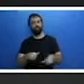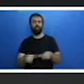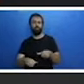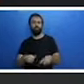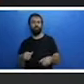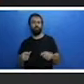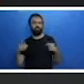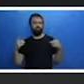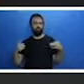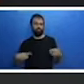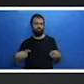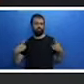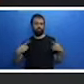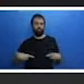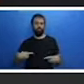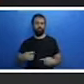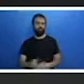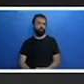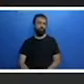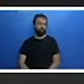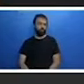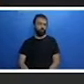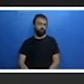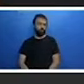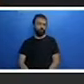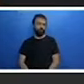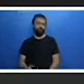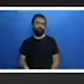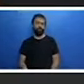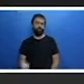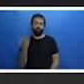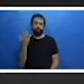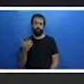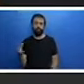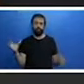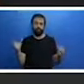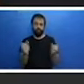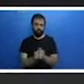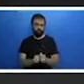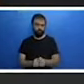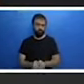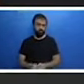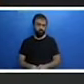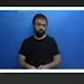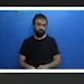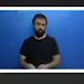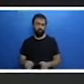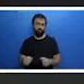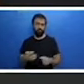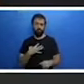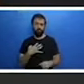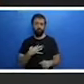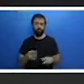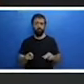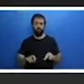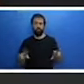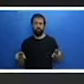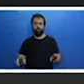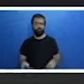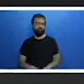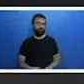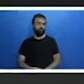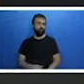desafio para poder pegar o objeto e cada vez que a gente jogar e pegar vai ser de sujeitos diferentes então